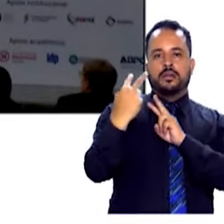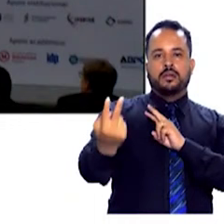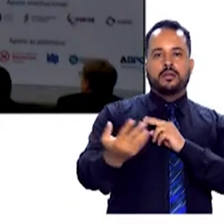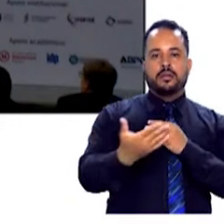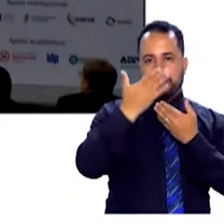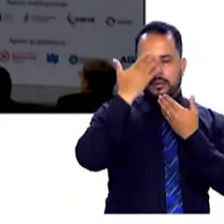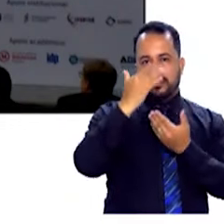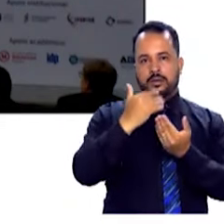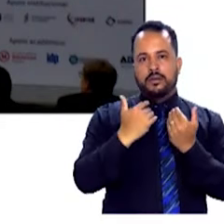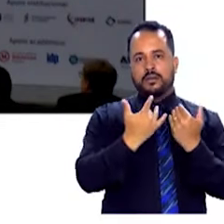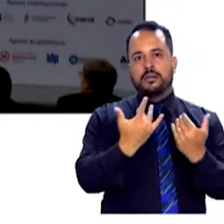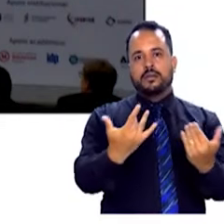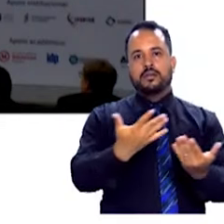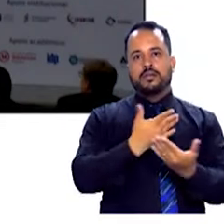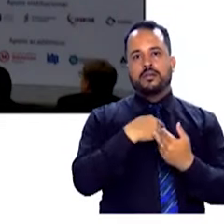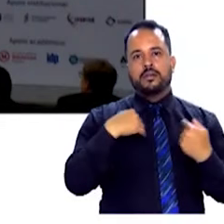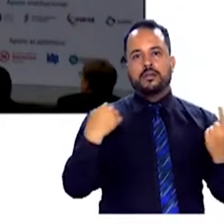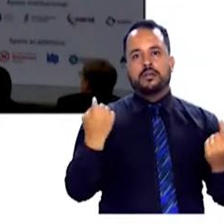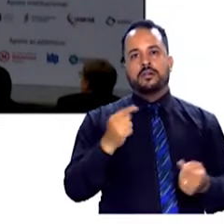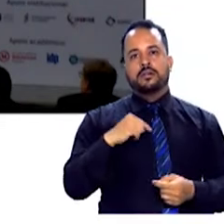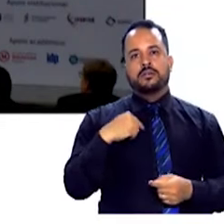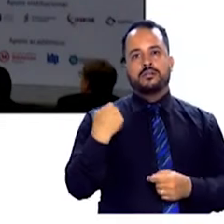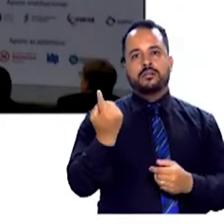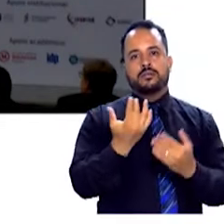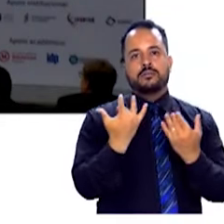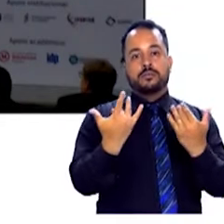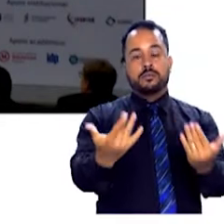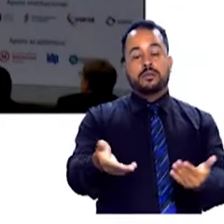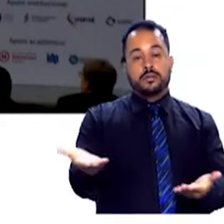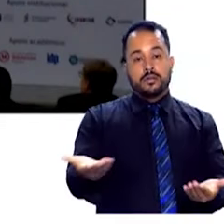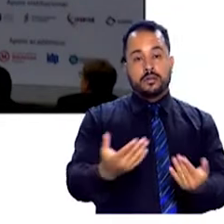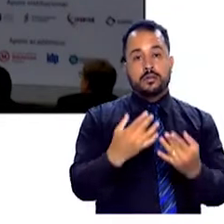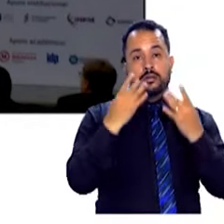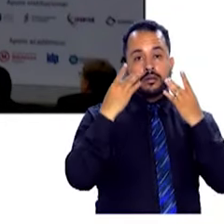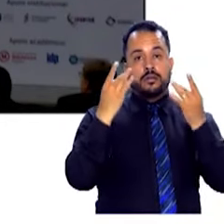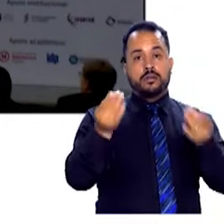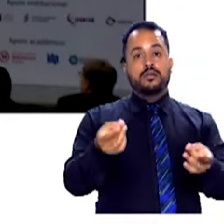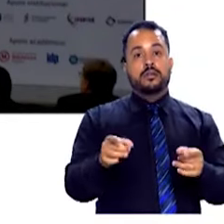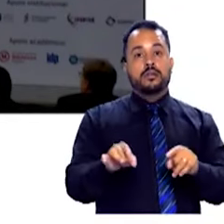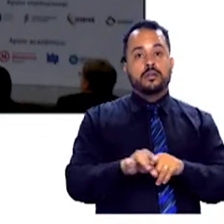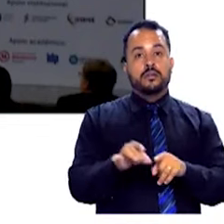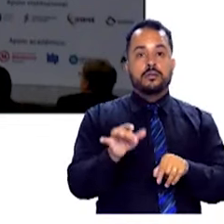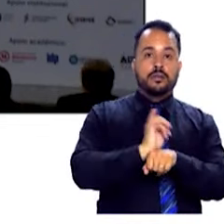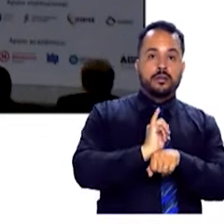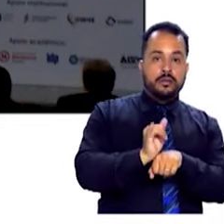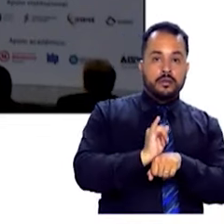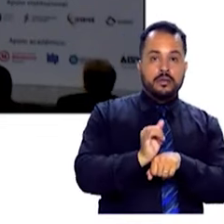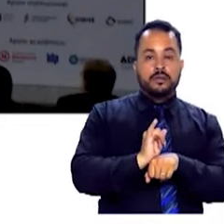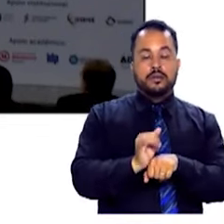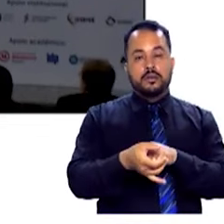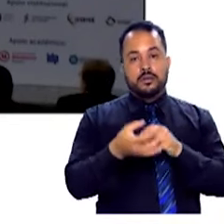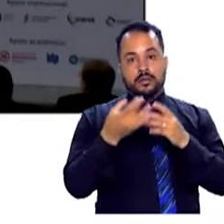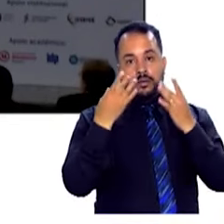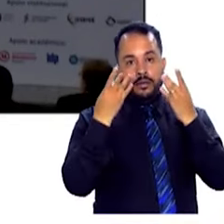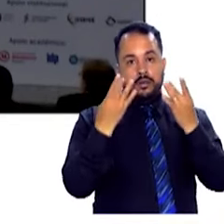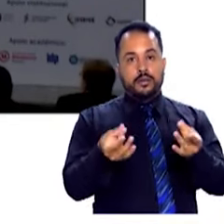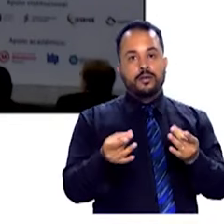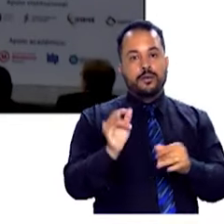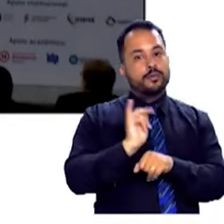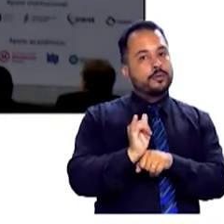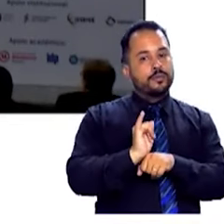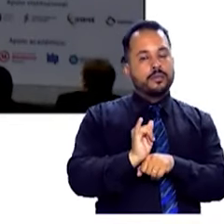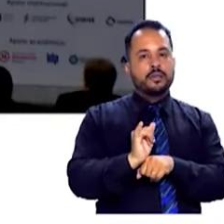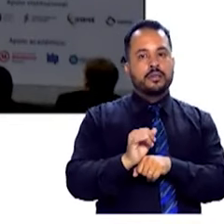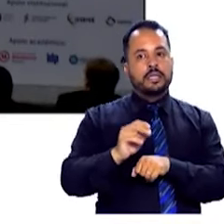todos os presentes aqui nessa sala e os que nos ouvem pelo YouTube né não pelo Netflix pelo YouTube Muito